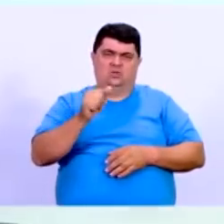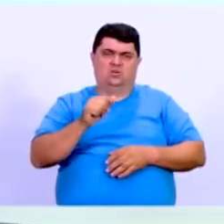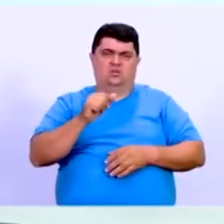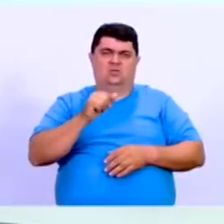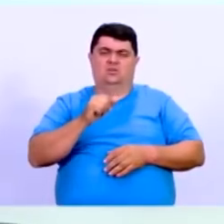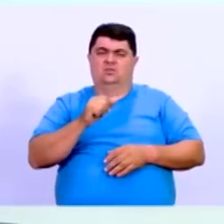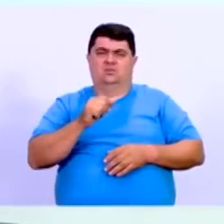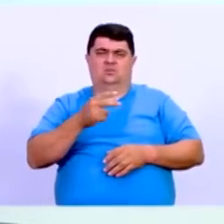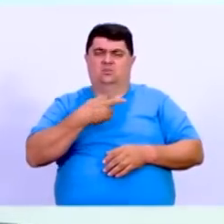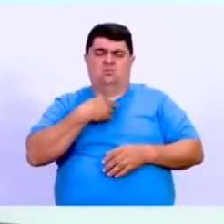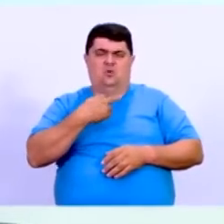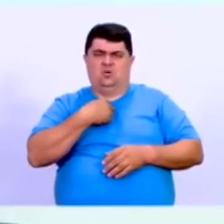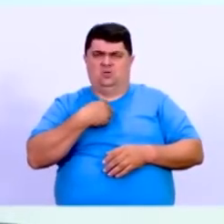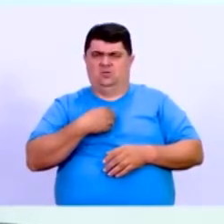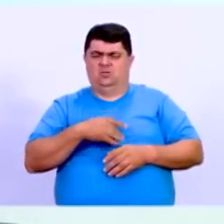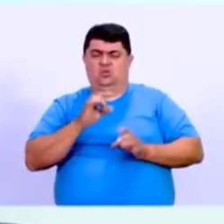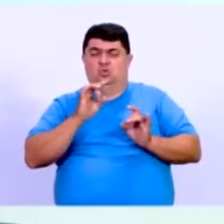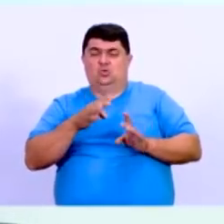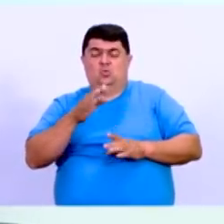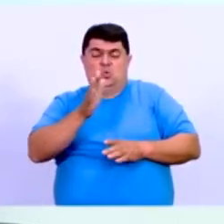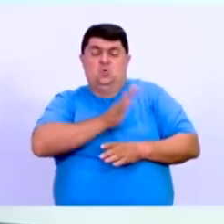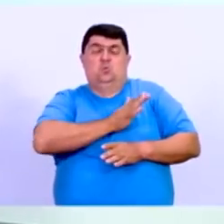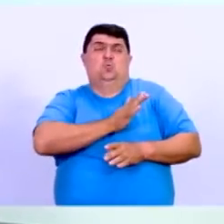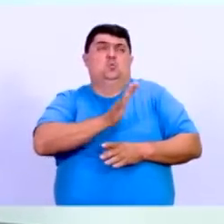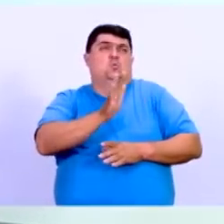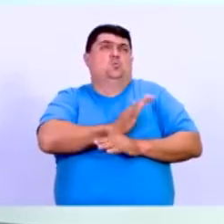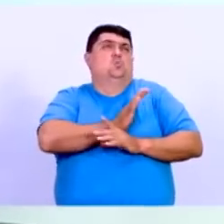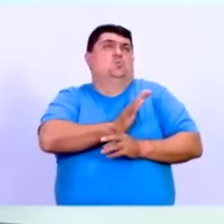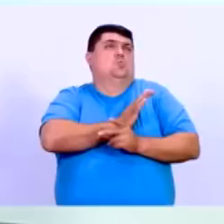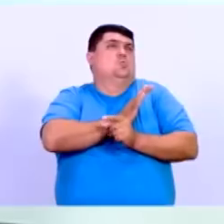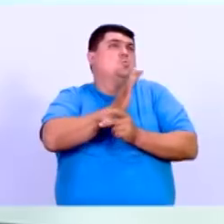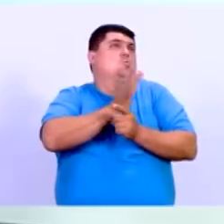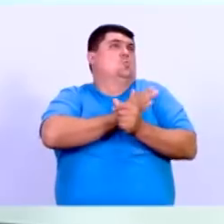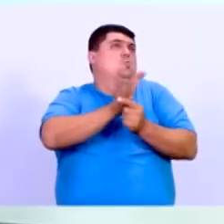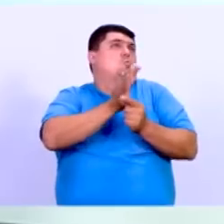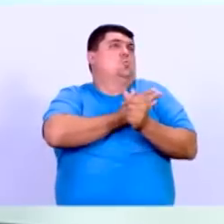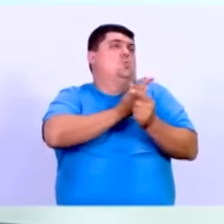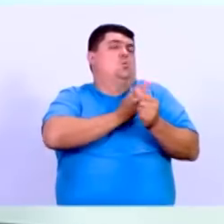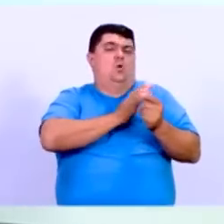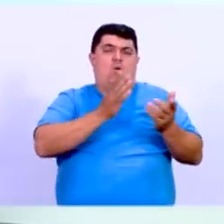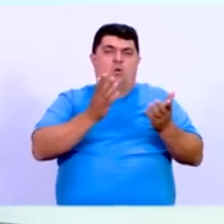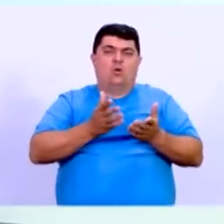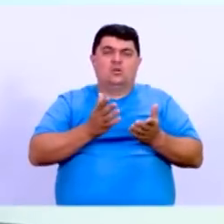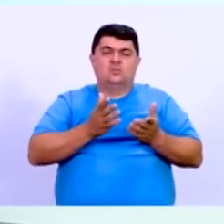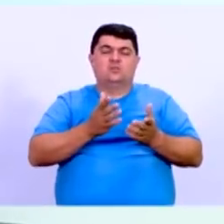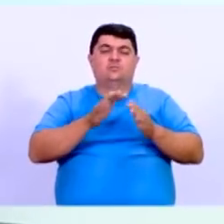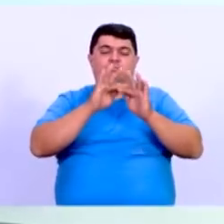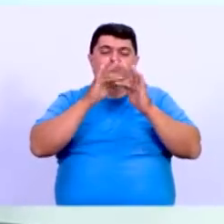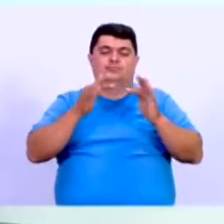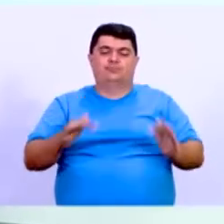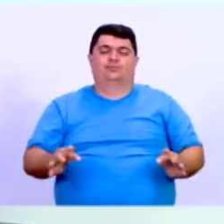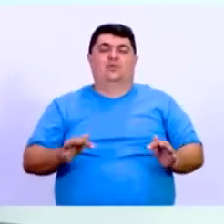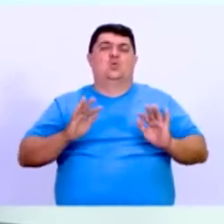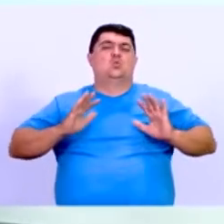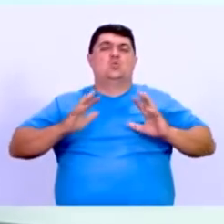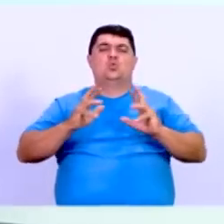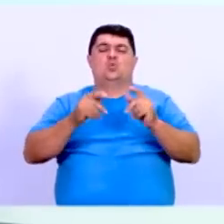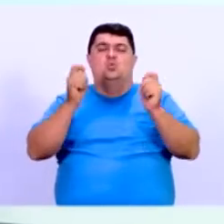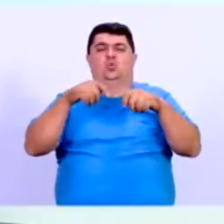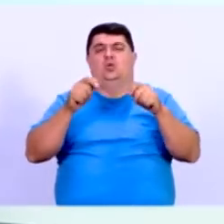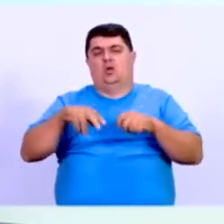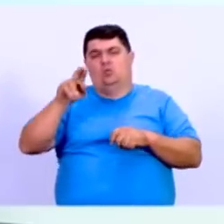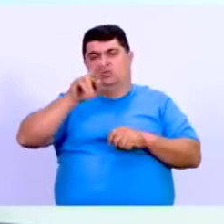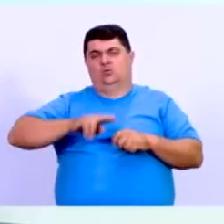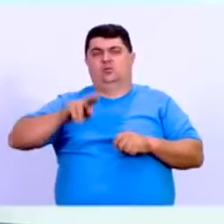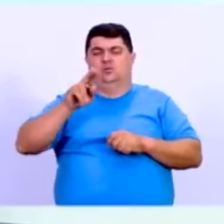na fogueira, né? Era uma coisa absurda. Mas não, olha só como é que a evolução da tecnologia tá, né? Então, tá muito mais acessível pra gente. Não é